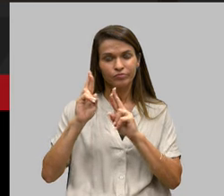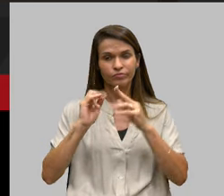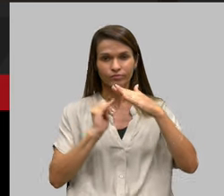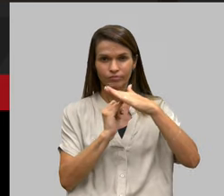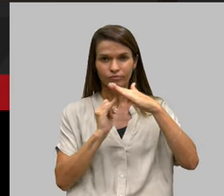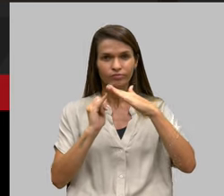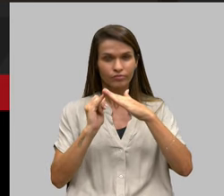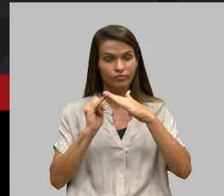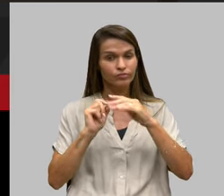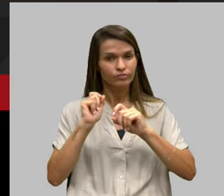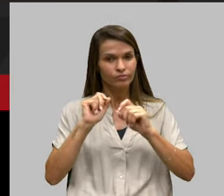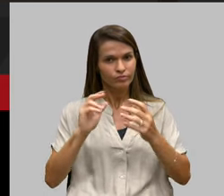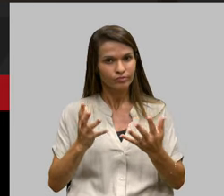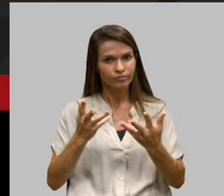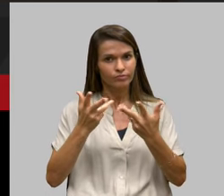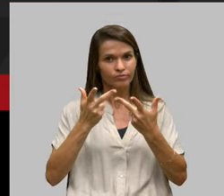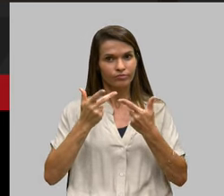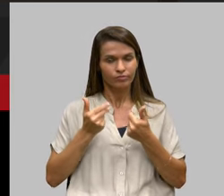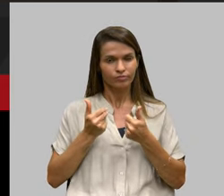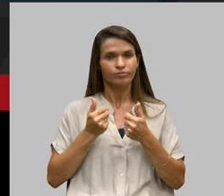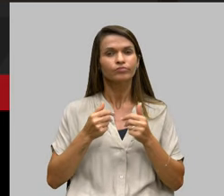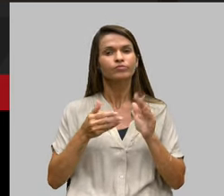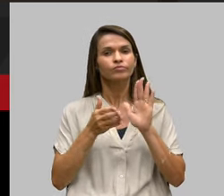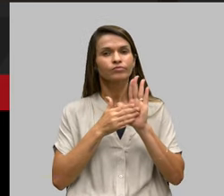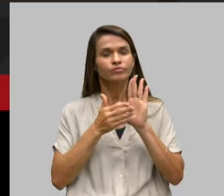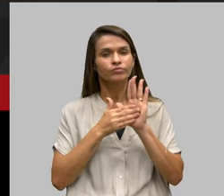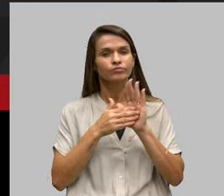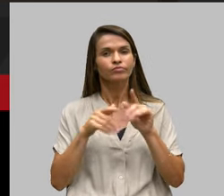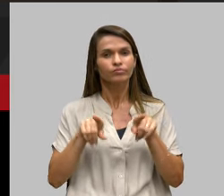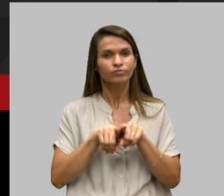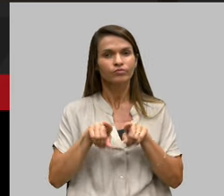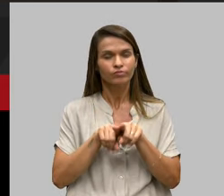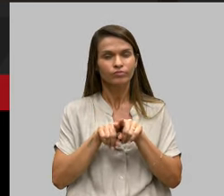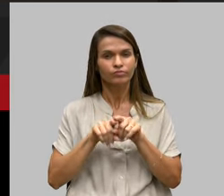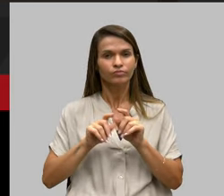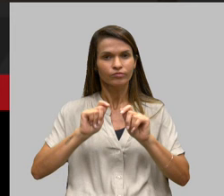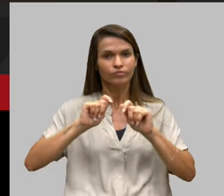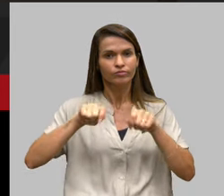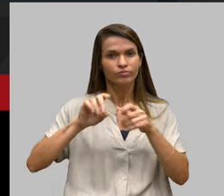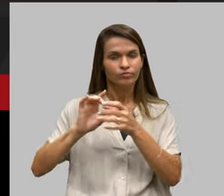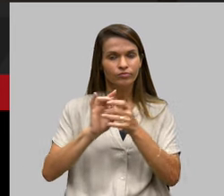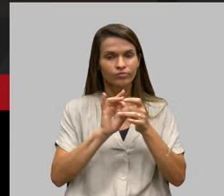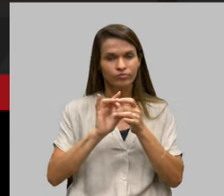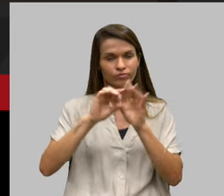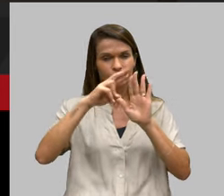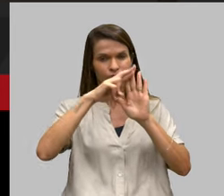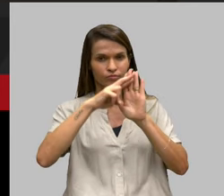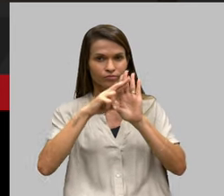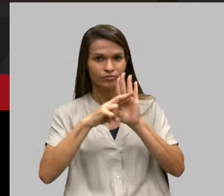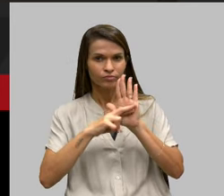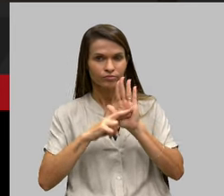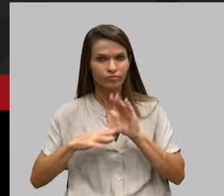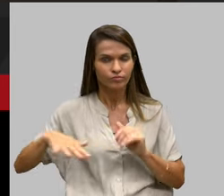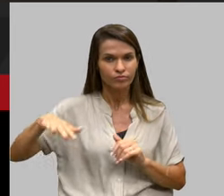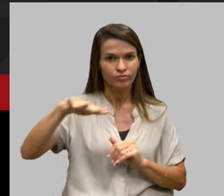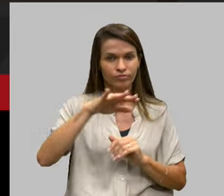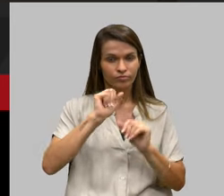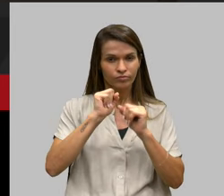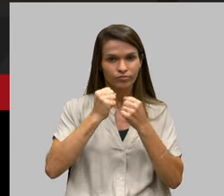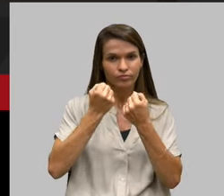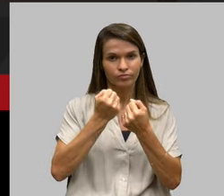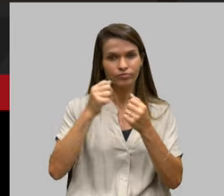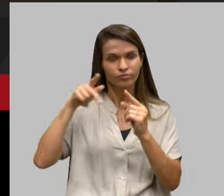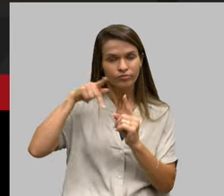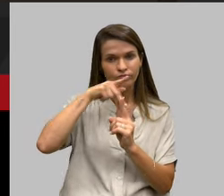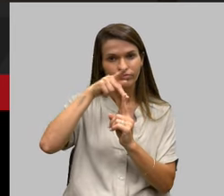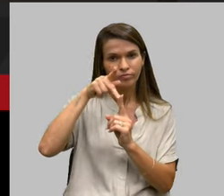paridade e ela estabeleceu também como competência da União legislar sobre normas gerais de seguro e Previdência Social mas